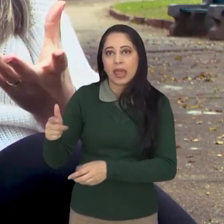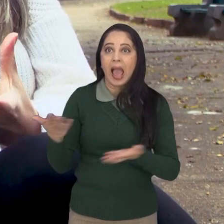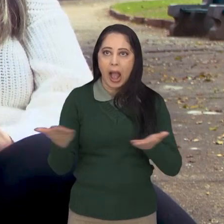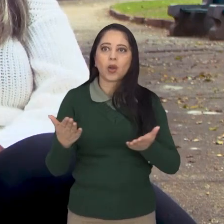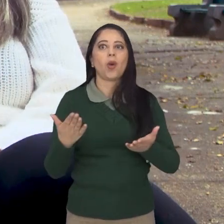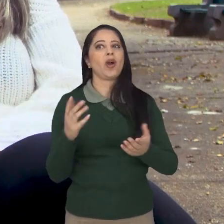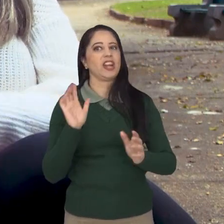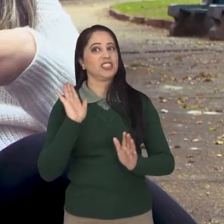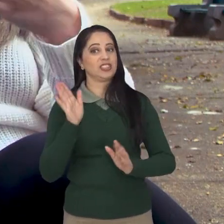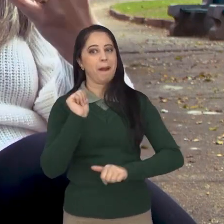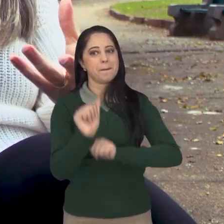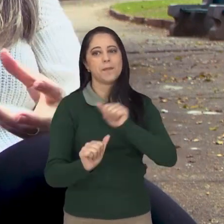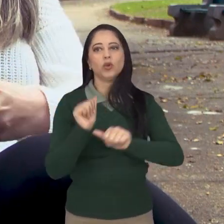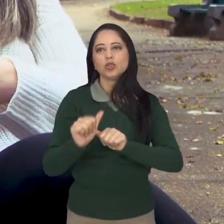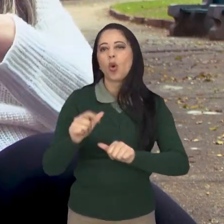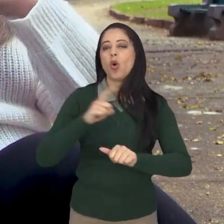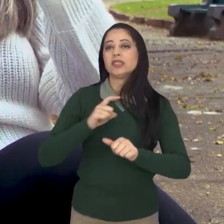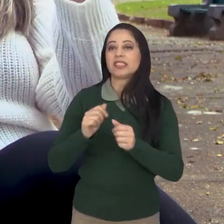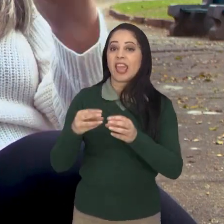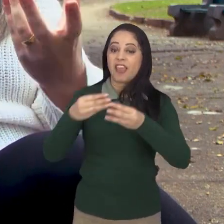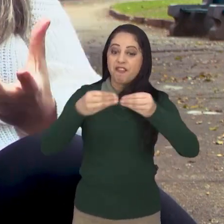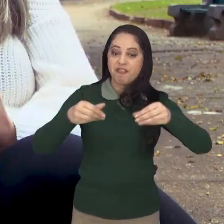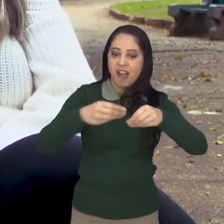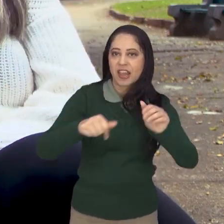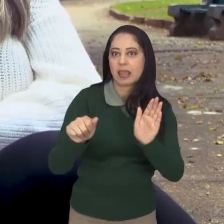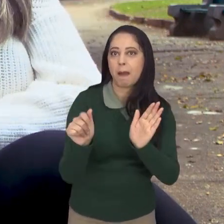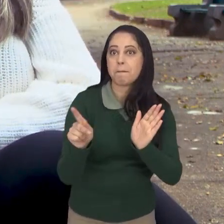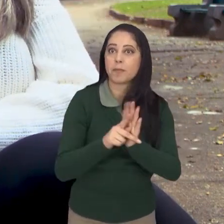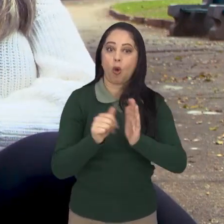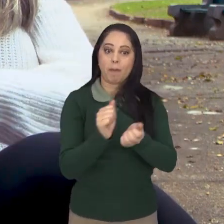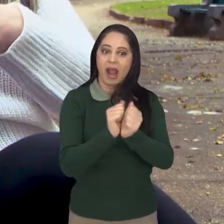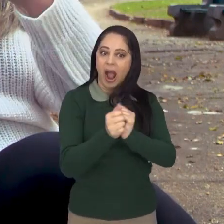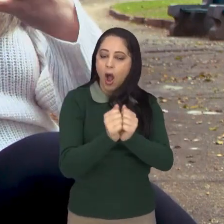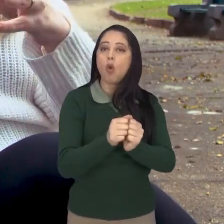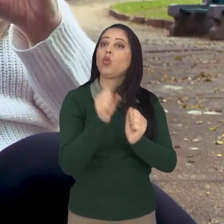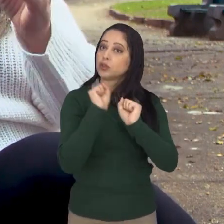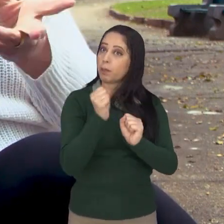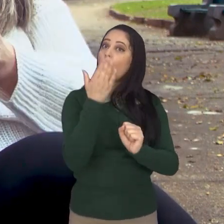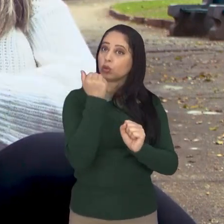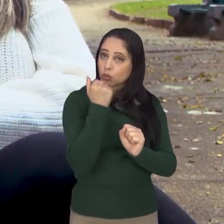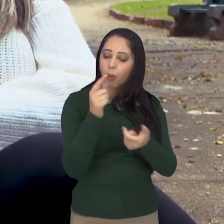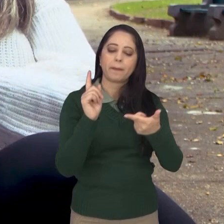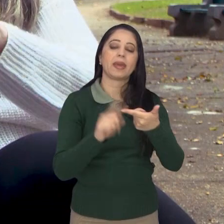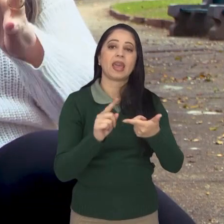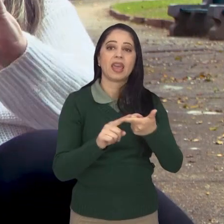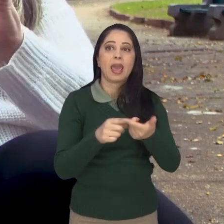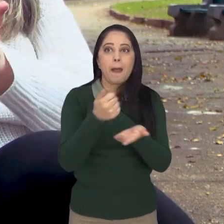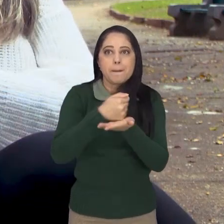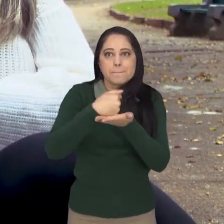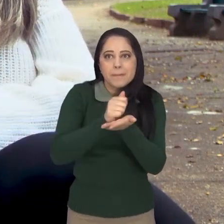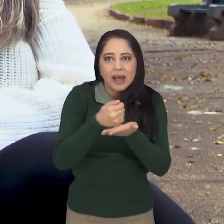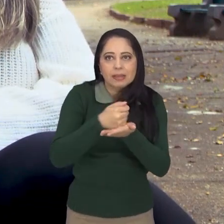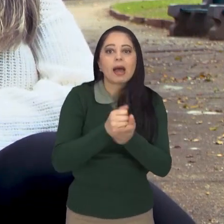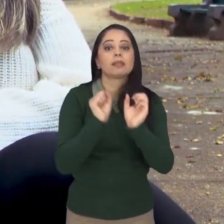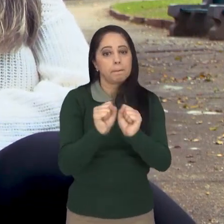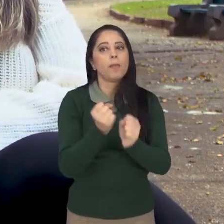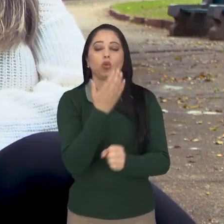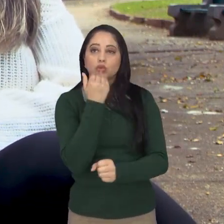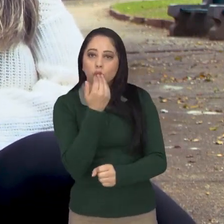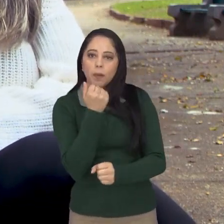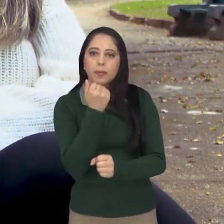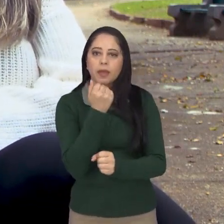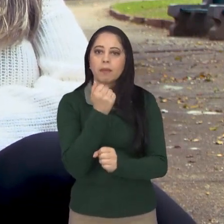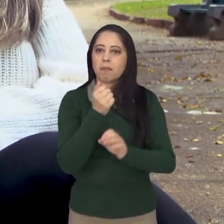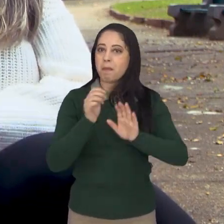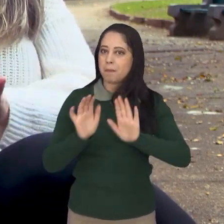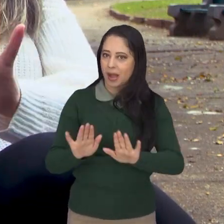já mix de farinhas, né? Amêndoa, farinha de arroz. batata, fécula de batata, enfim, hoje a gente tem muito mais